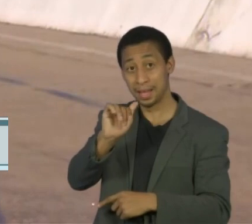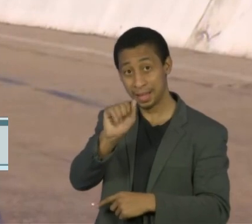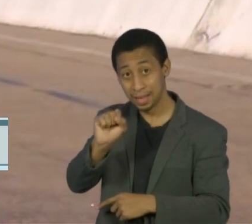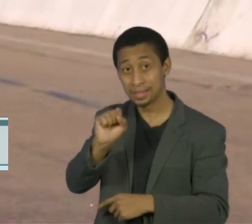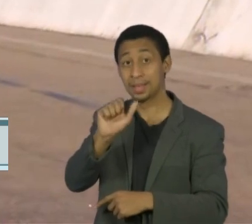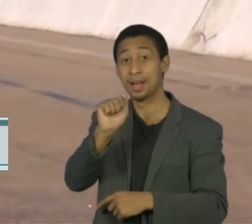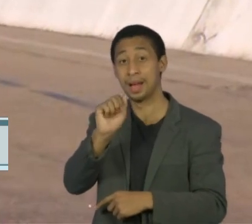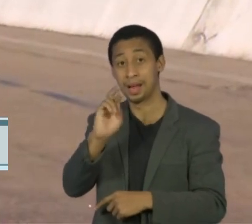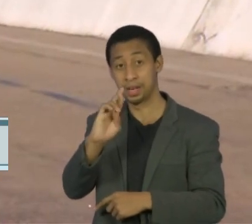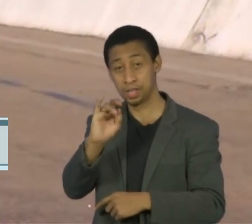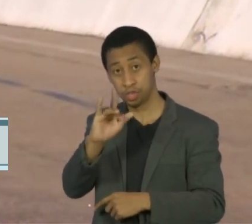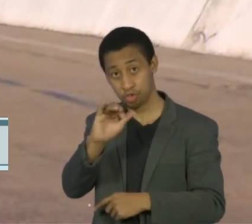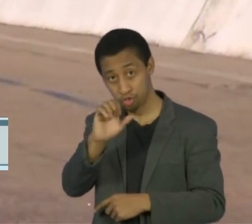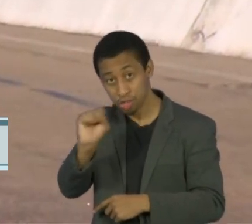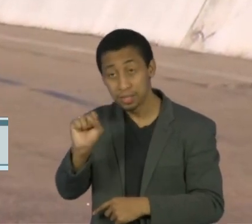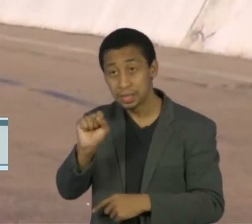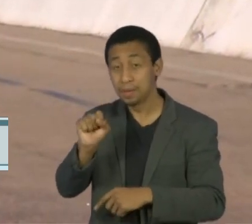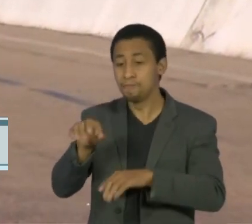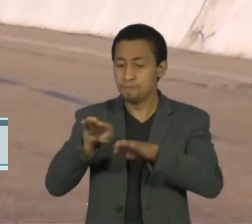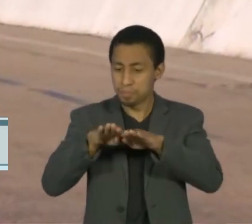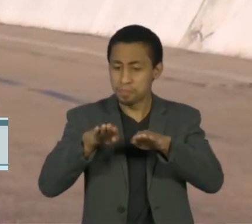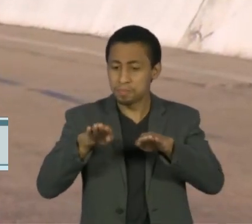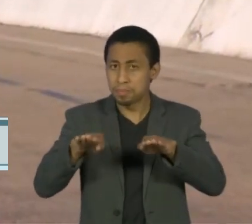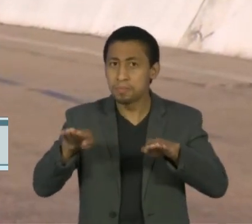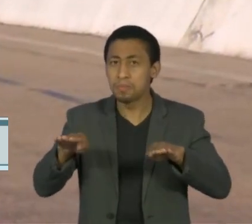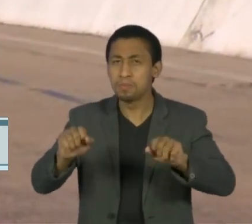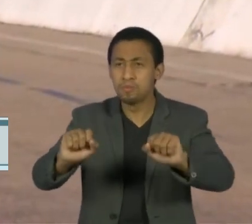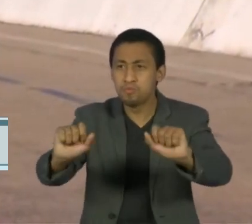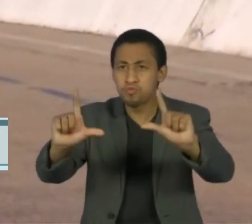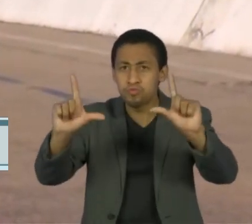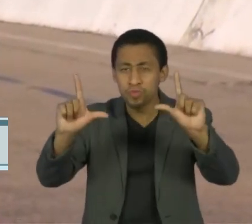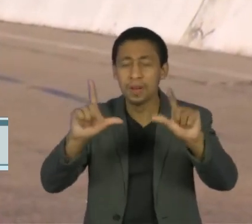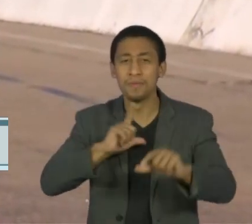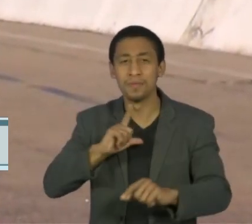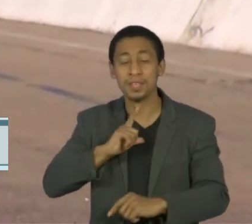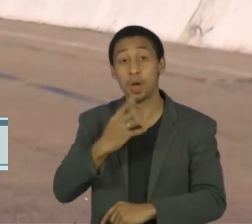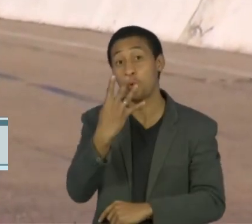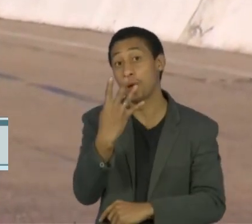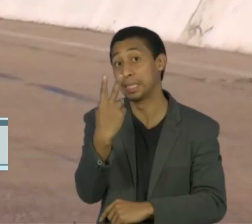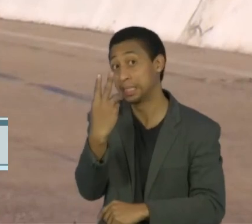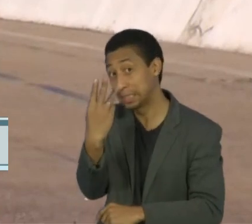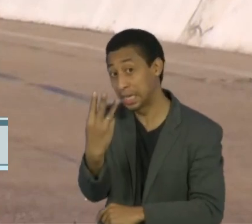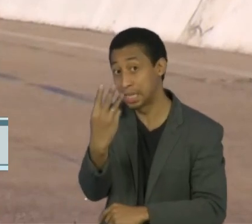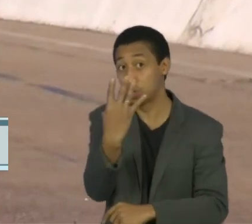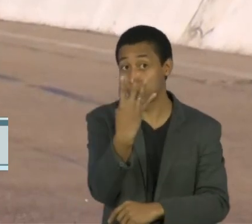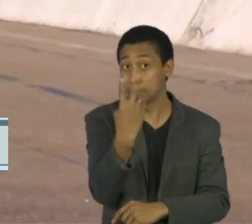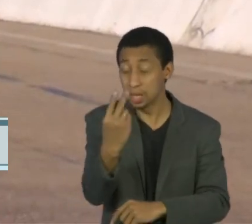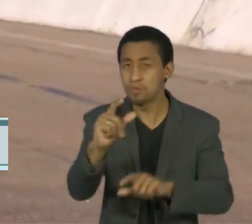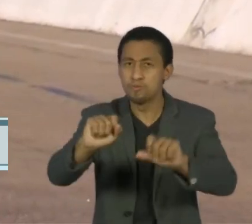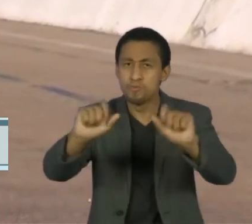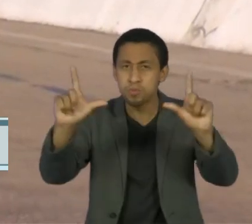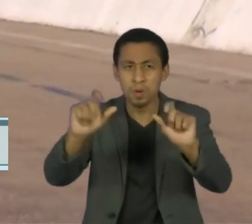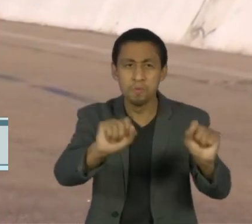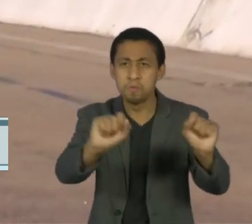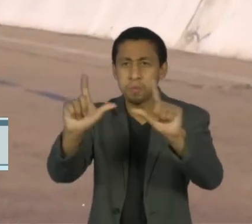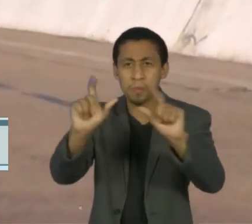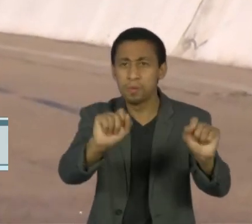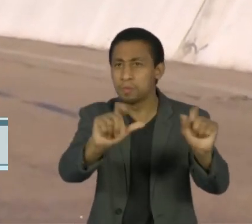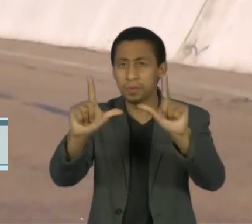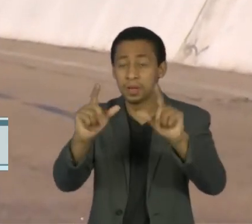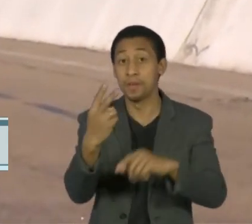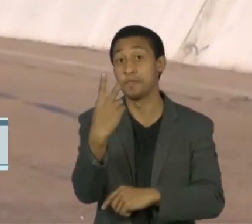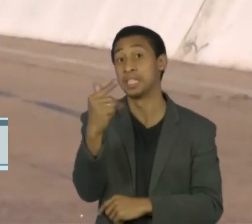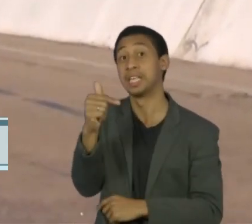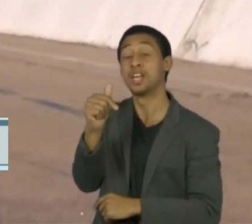Belas Artes, haverá 43 sessões de 27 filmes. E o grande destaque é o cinema